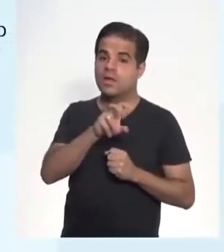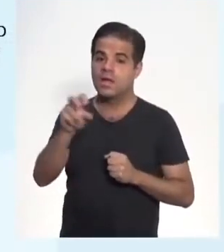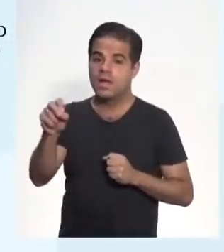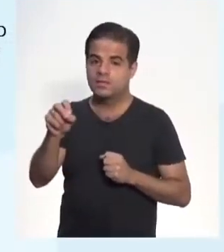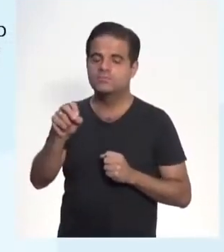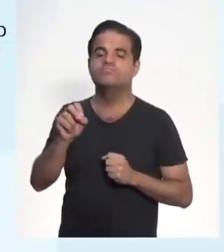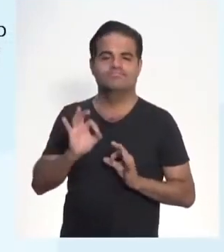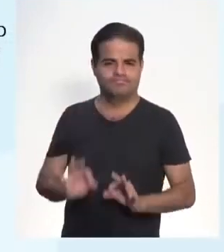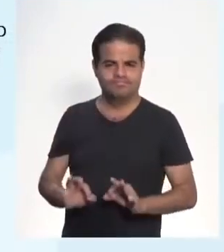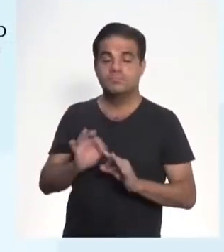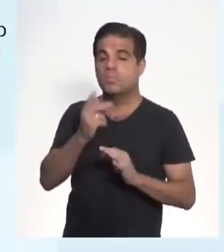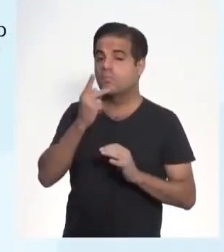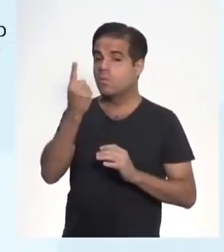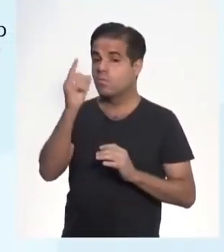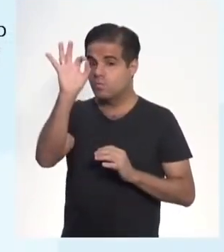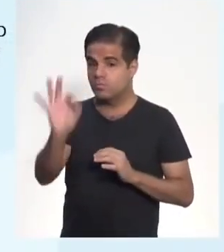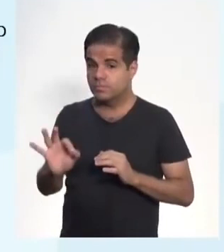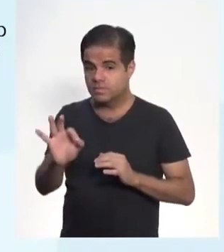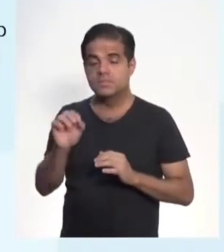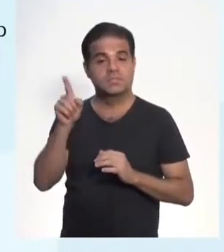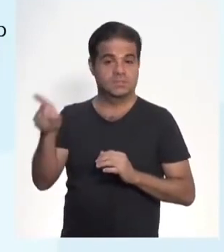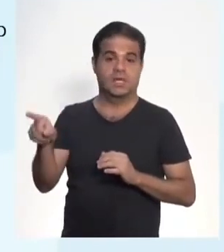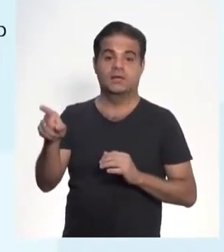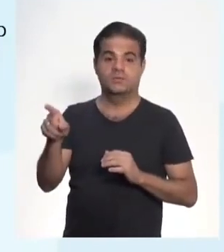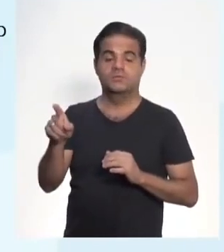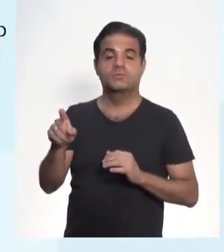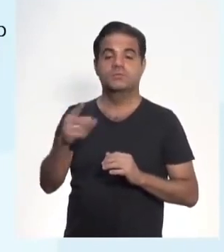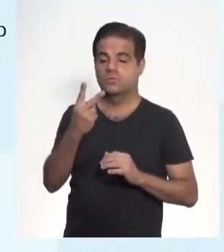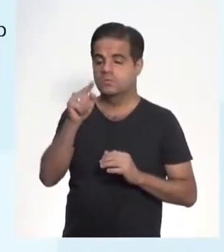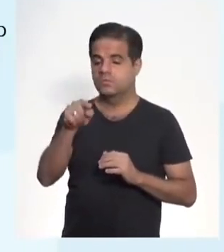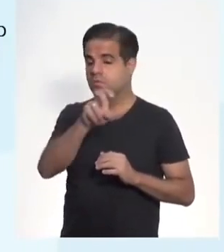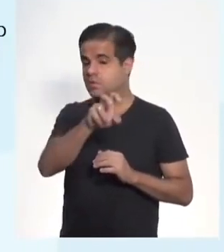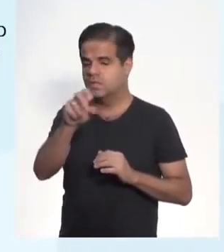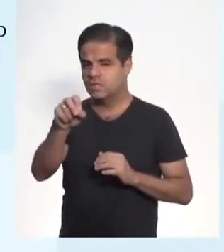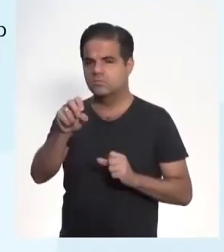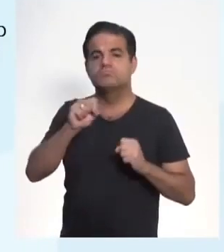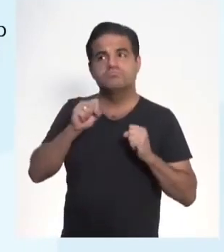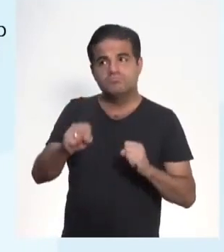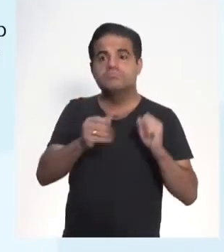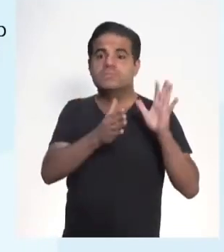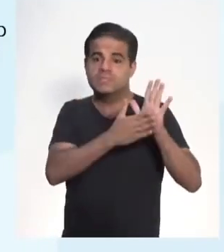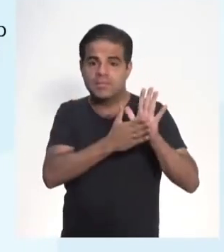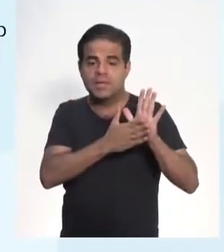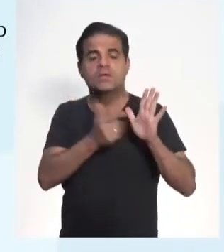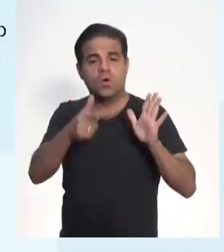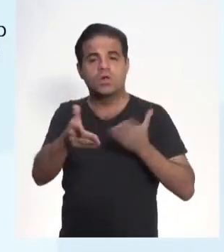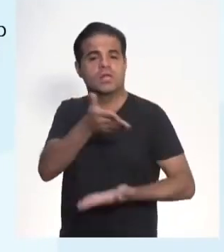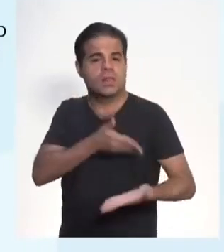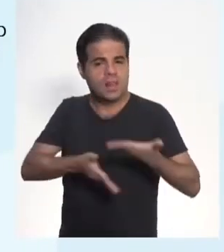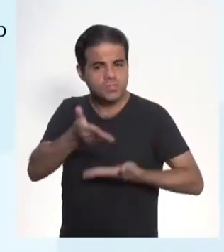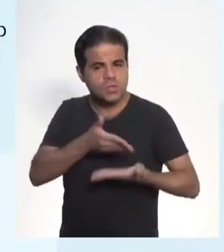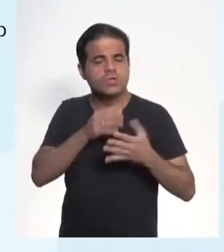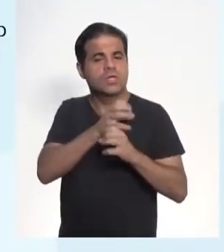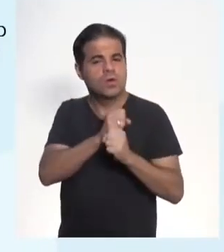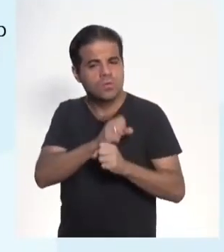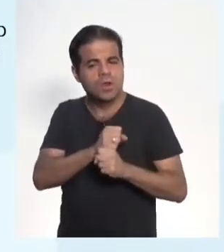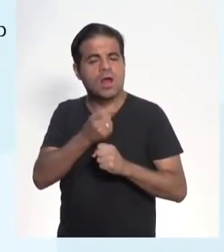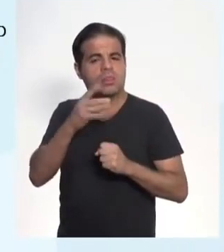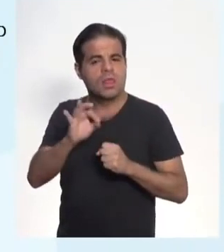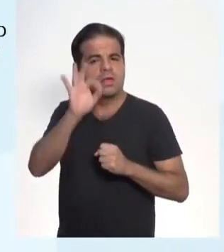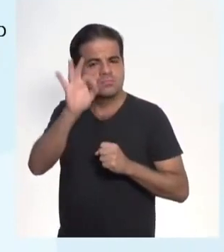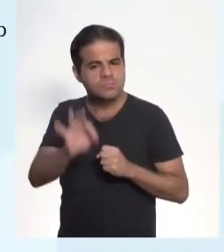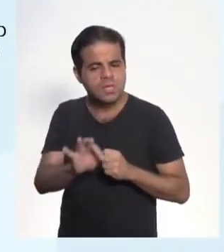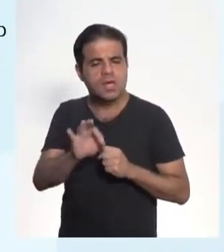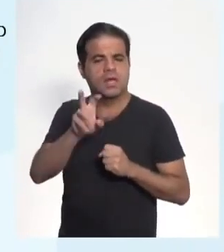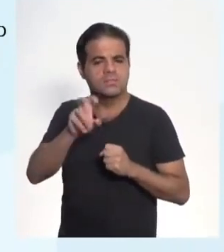falando de 1% de 2.500. A gente poderia estabelecer outras relações, né? Calcular os 10%,